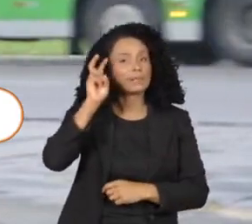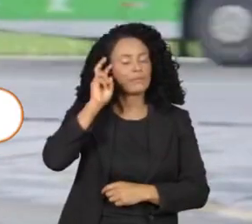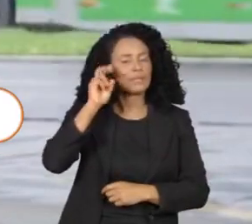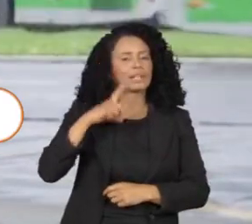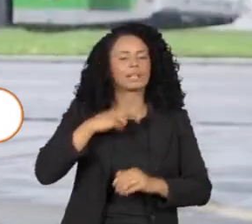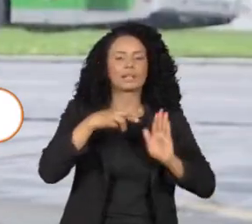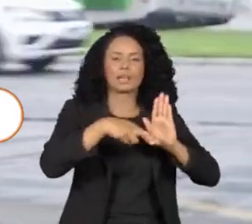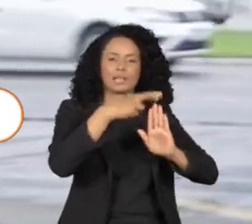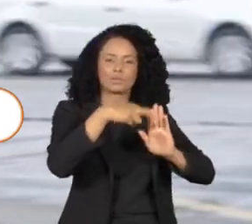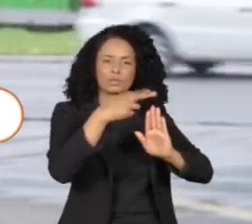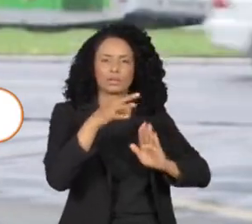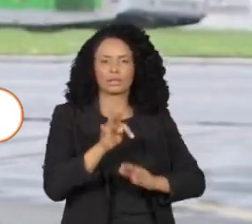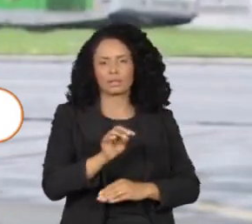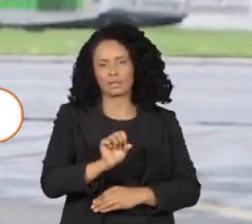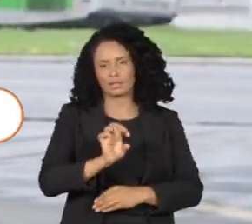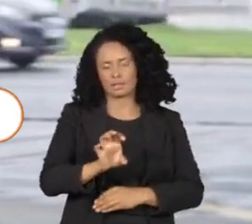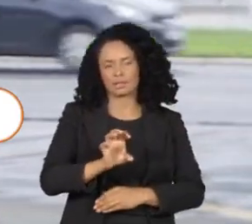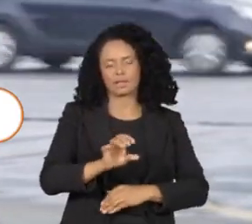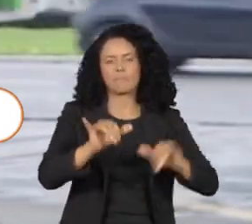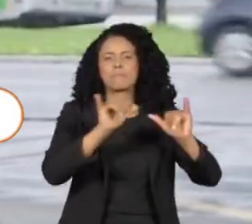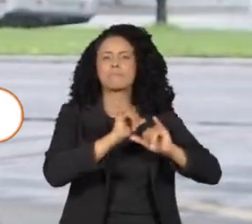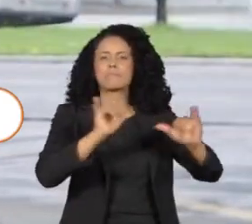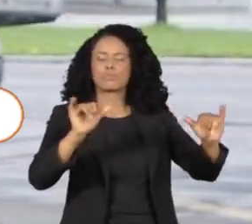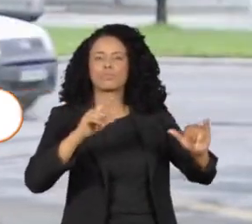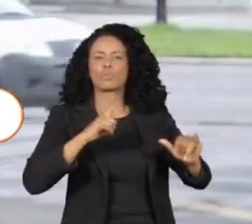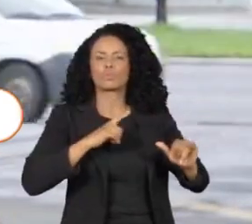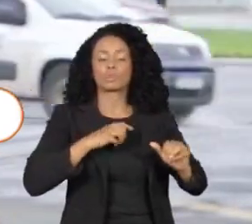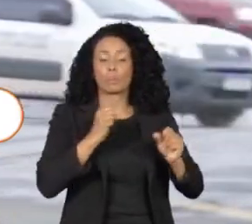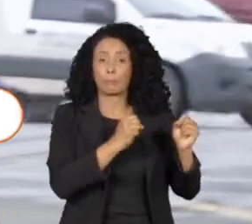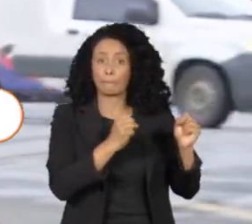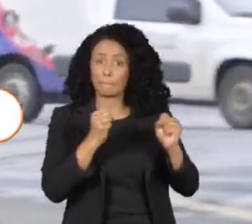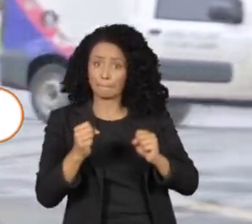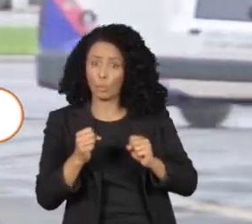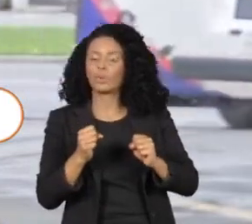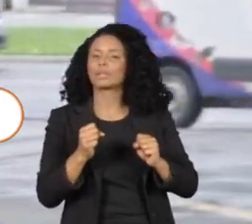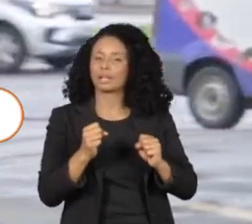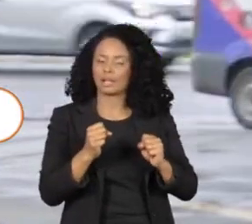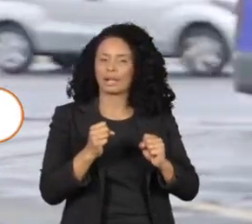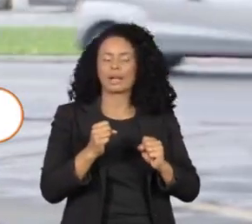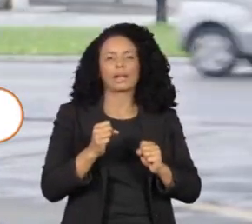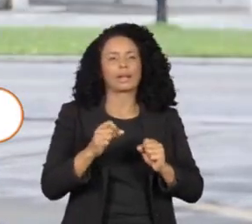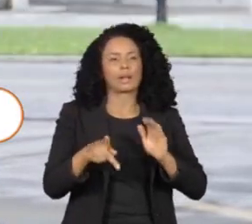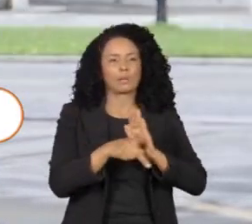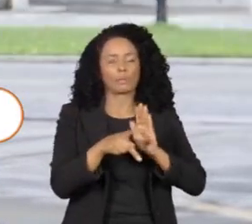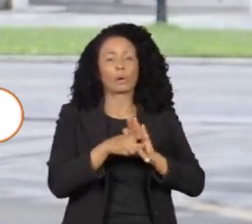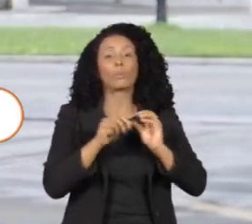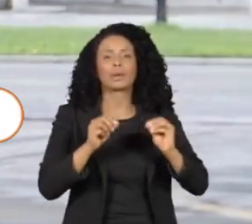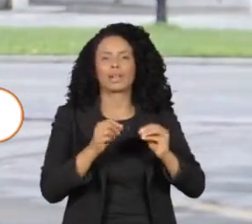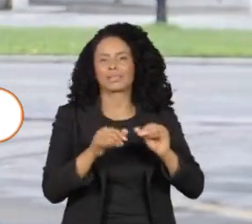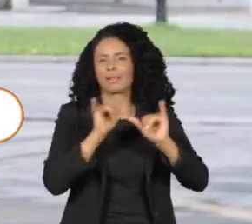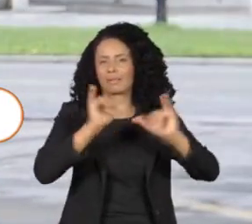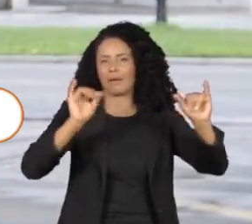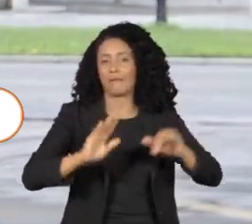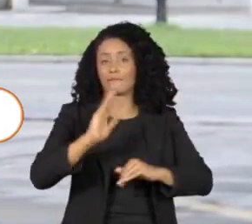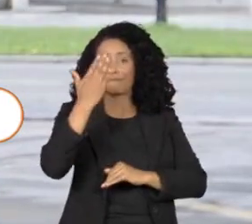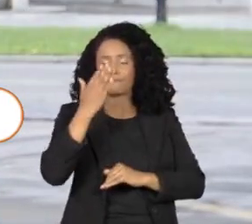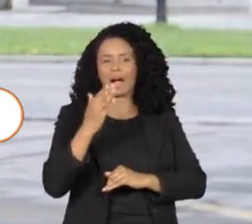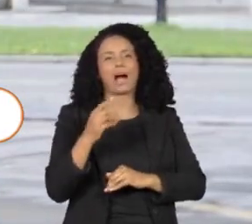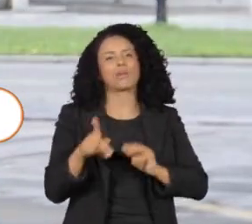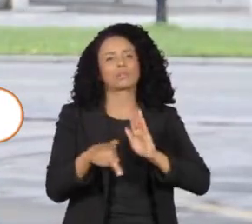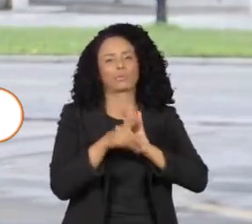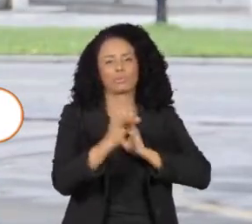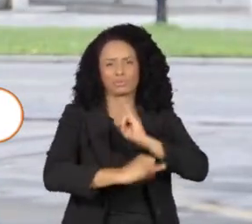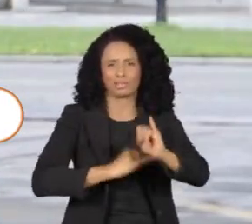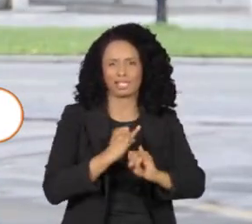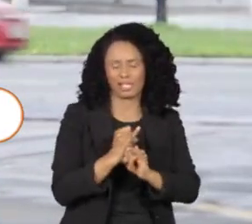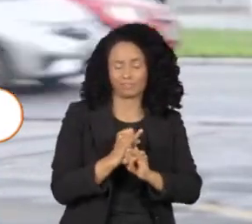publicada pelo TSE ampliou os poderes da corte no combate às fake news na internet. Agora, com essa medida, o